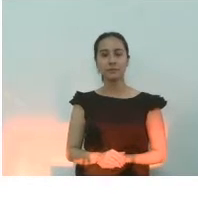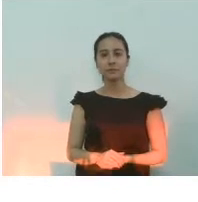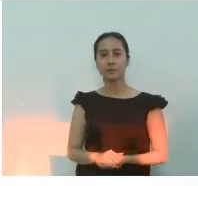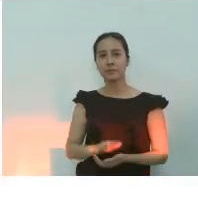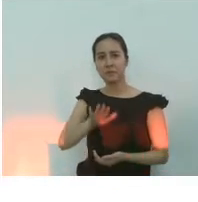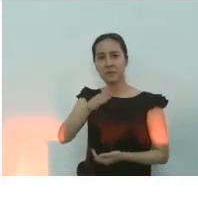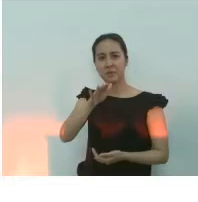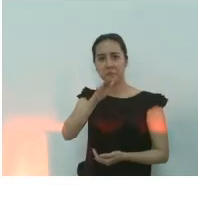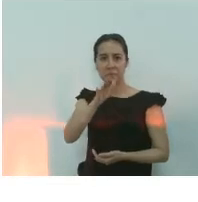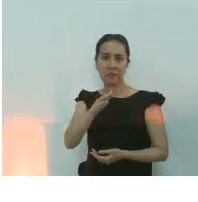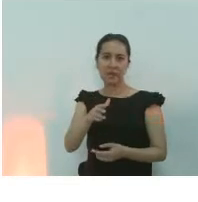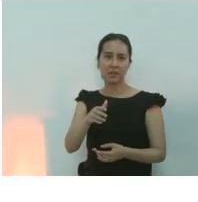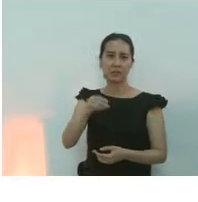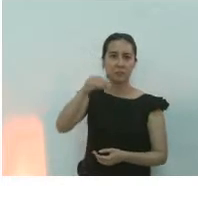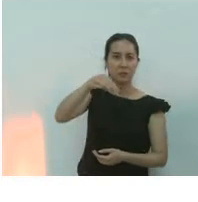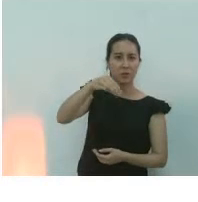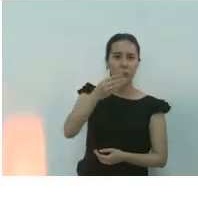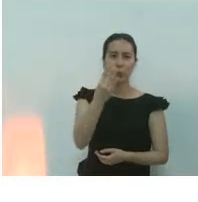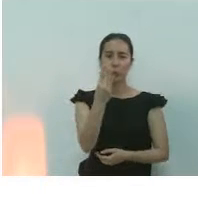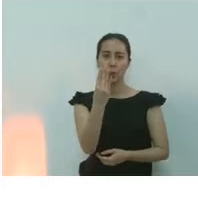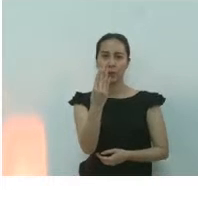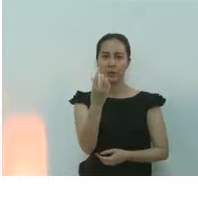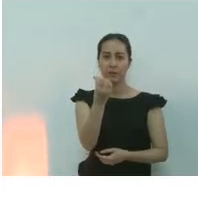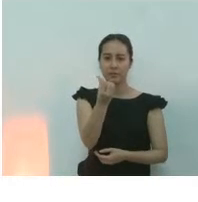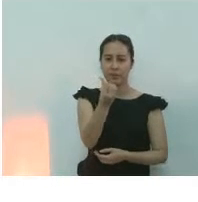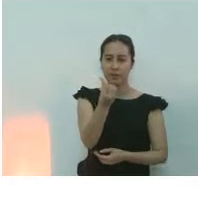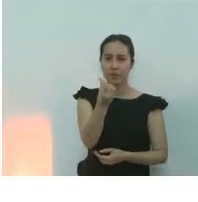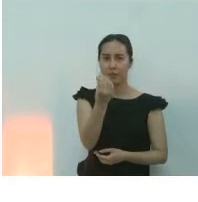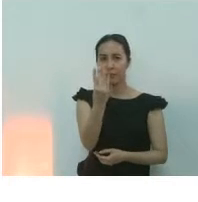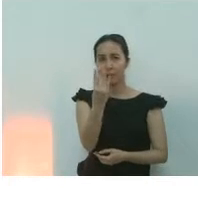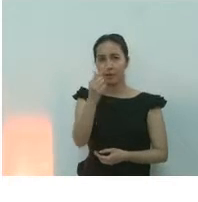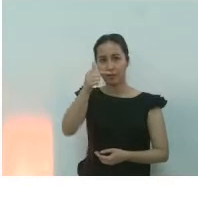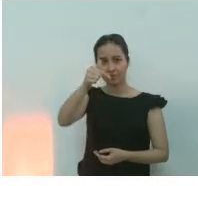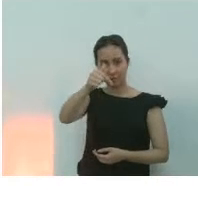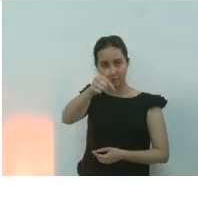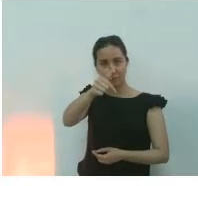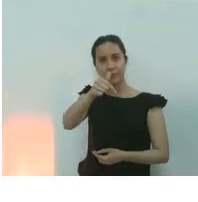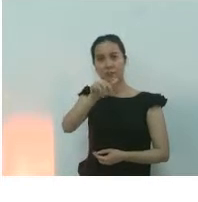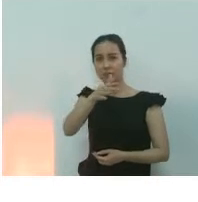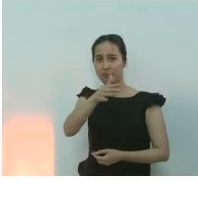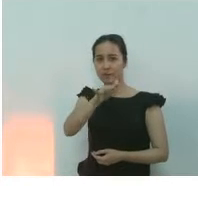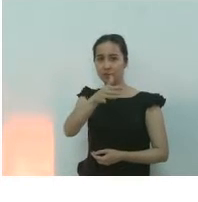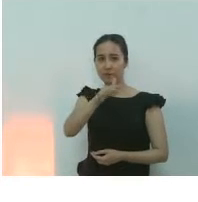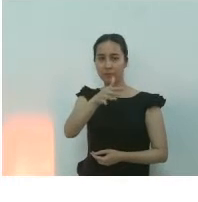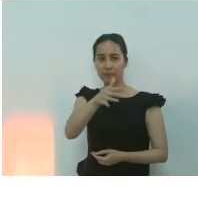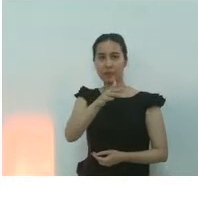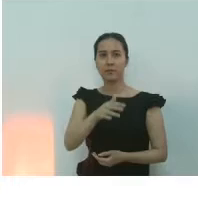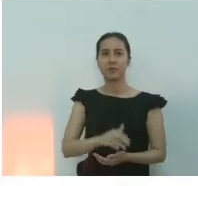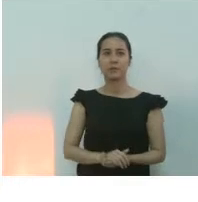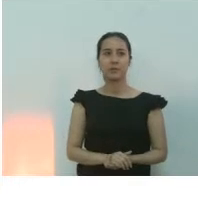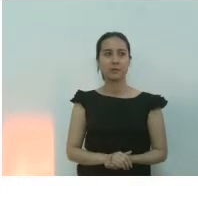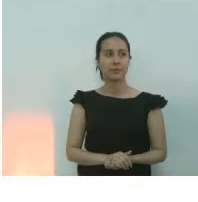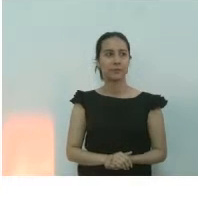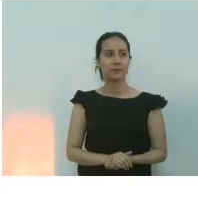46 47 na ópera chamada a